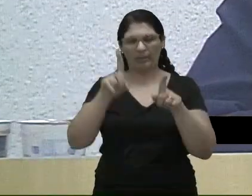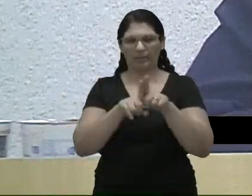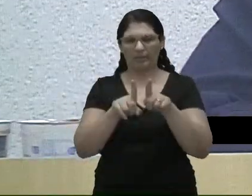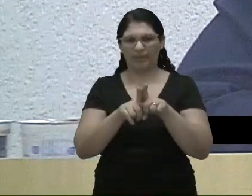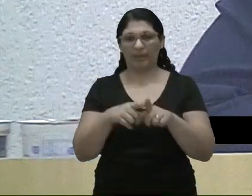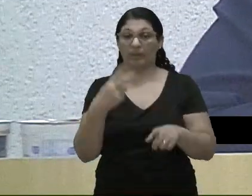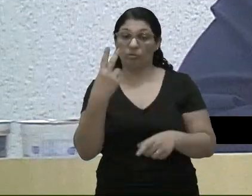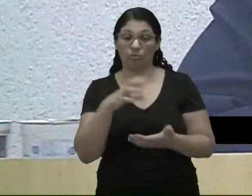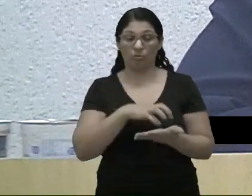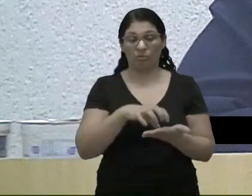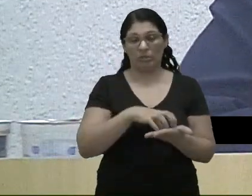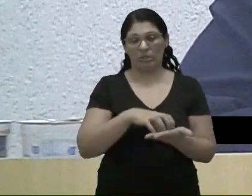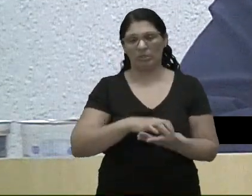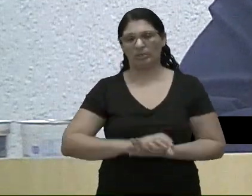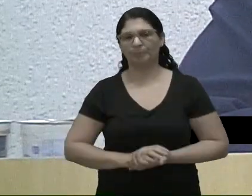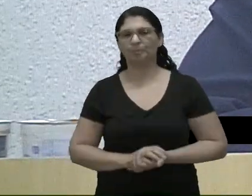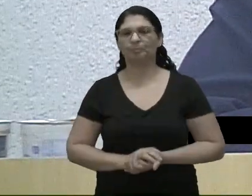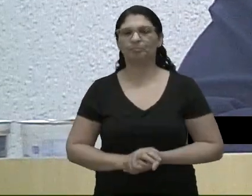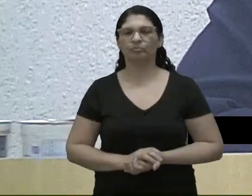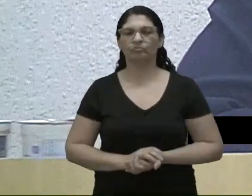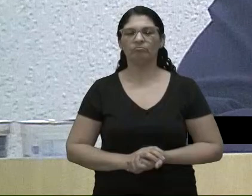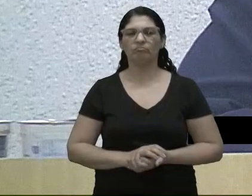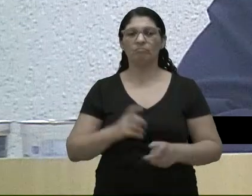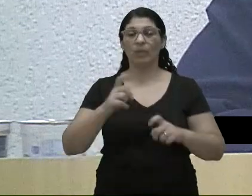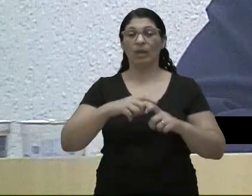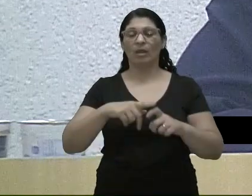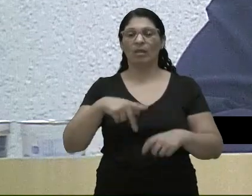né? O doutor Cauê?